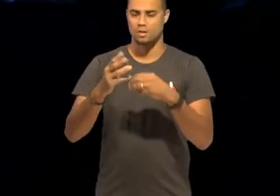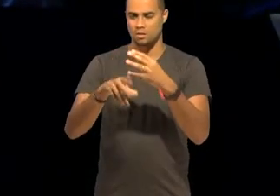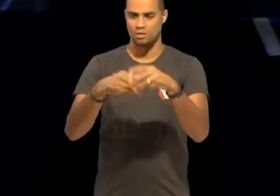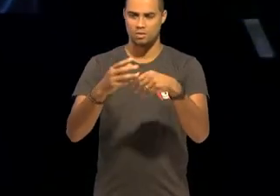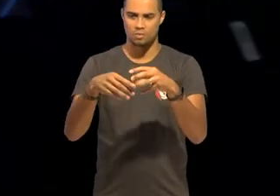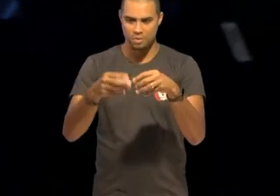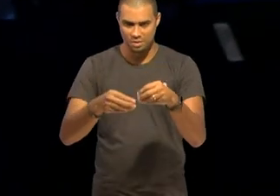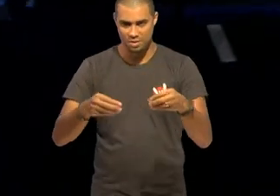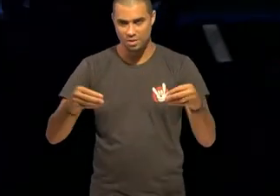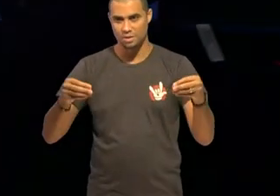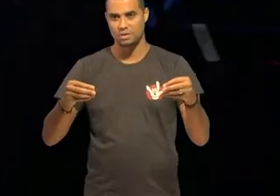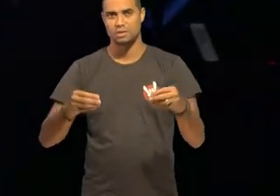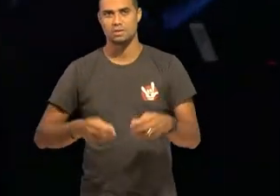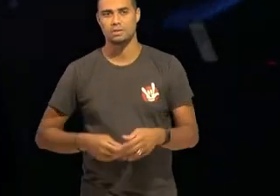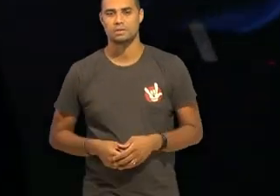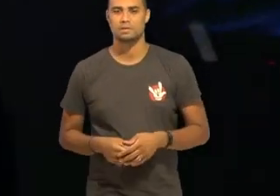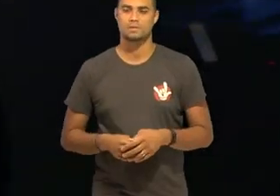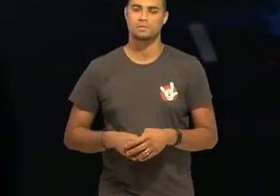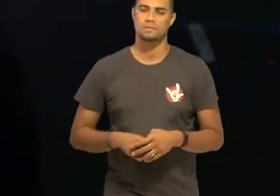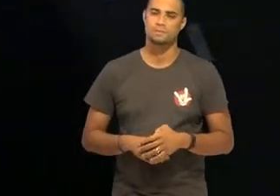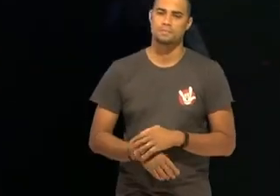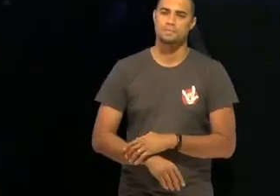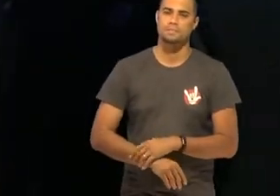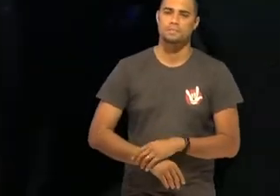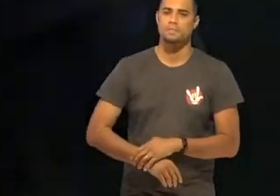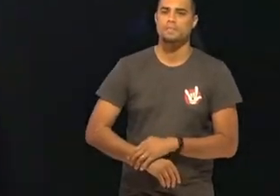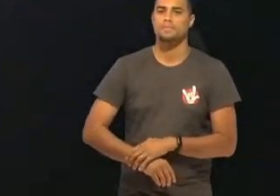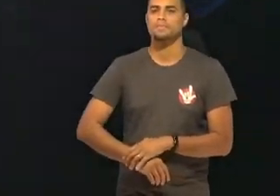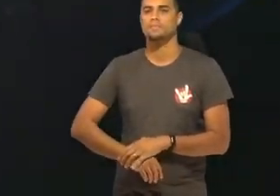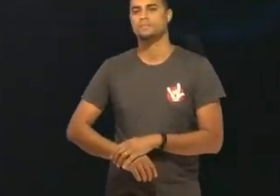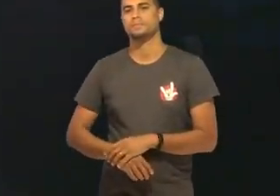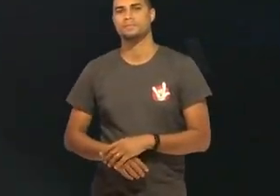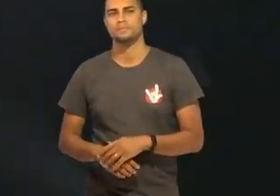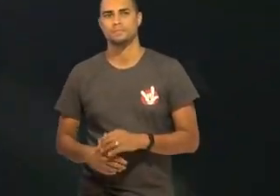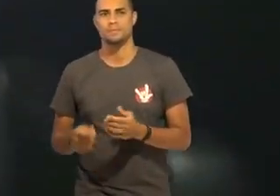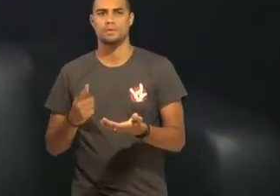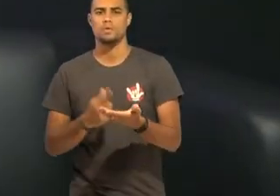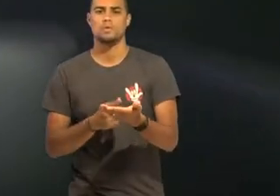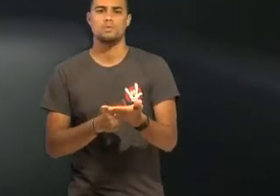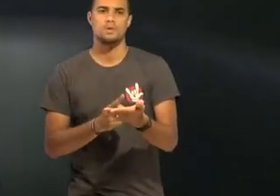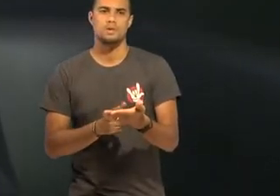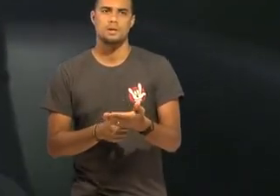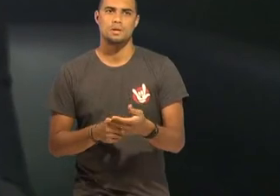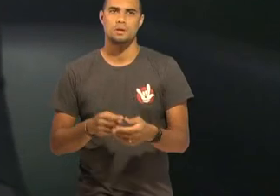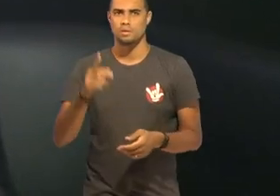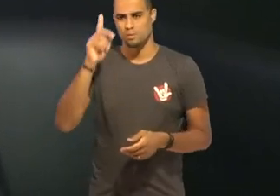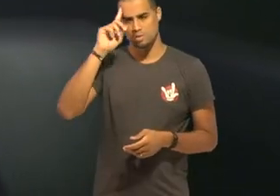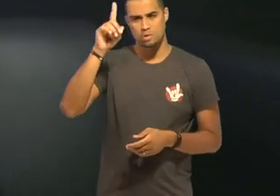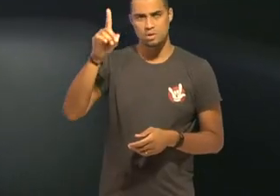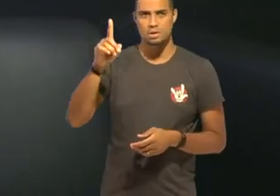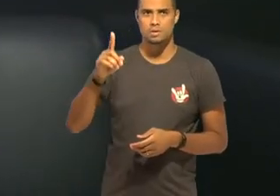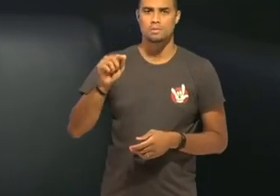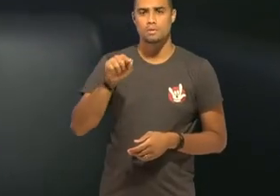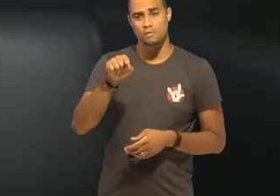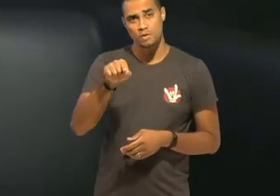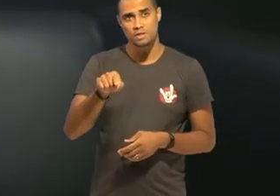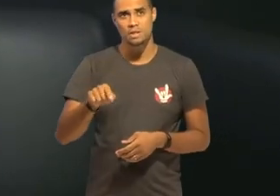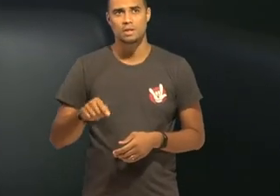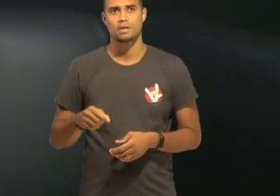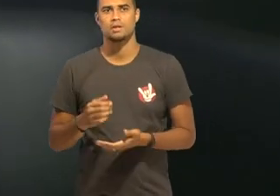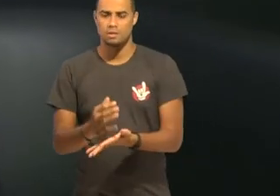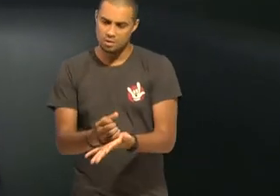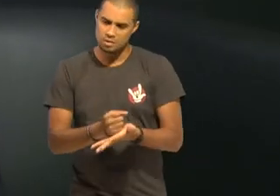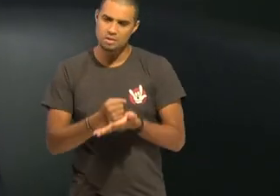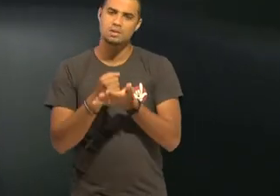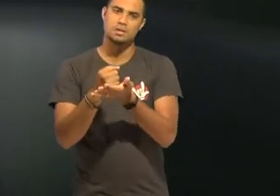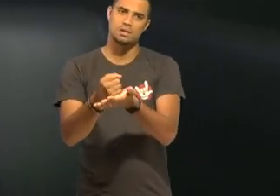aí, para você poder marcar a retirada desse material, tá certo? A gente vai agora para uma última canção.